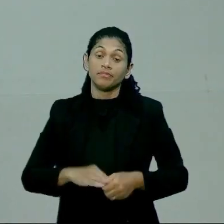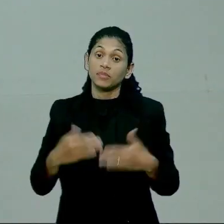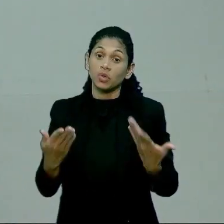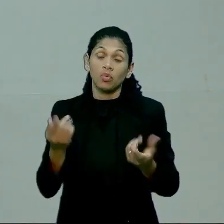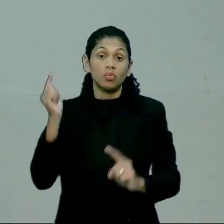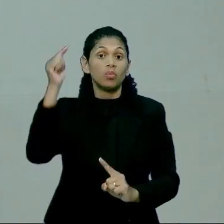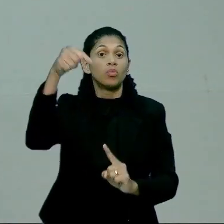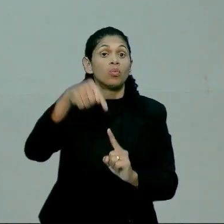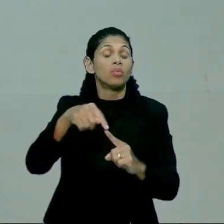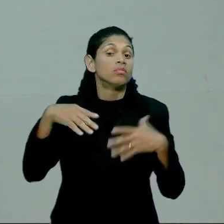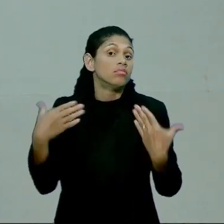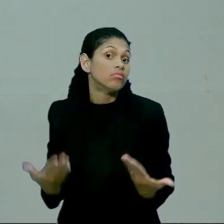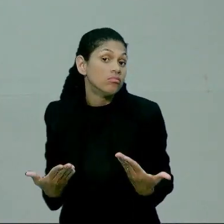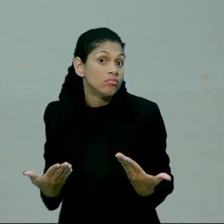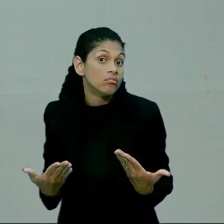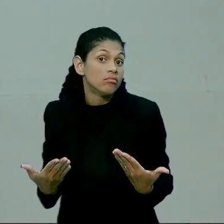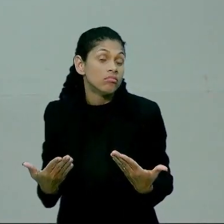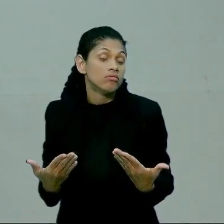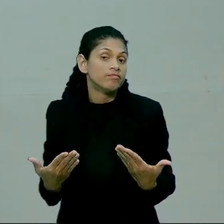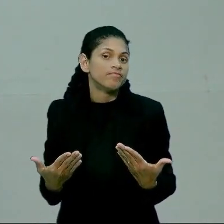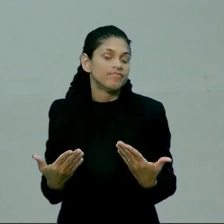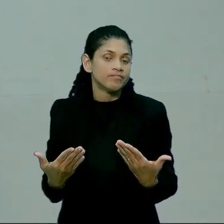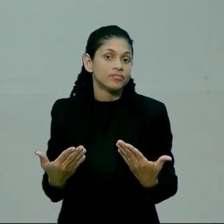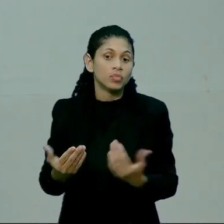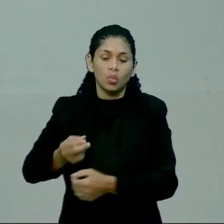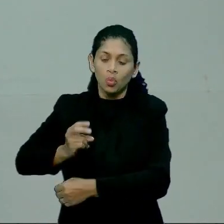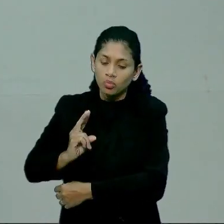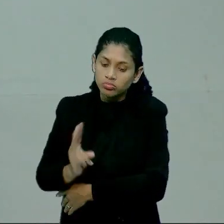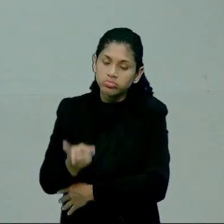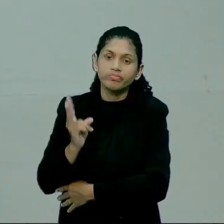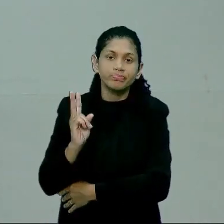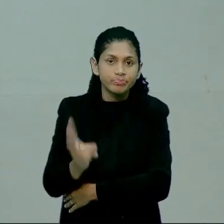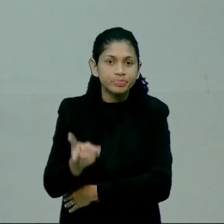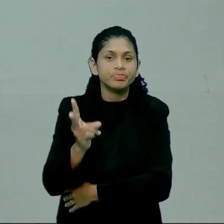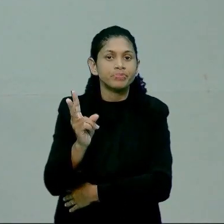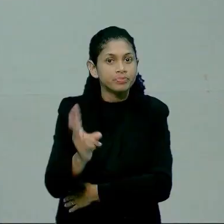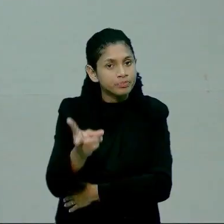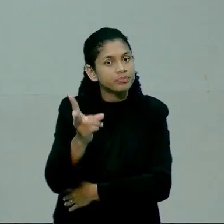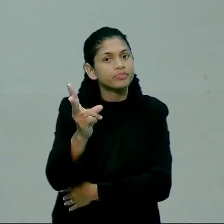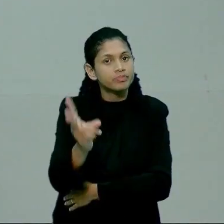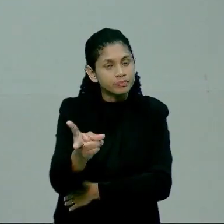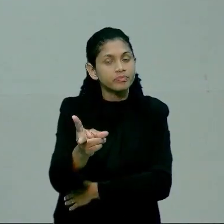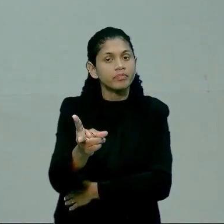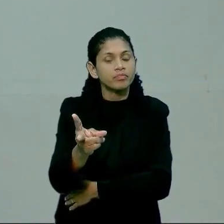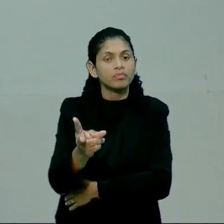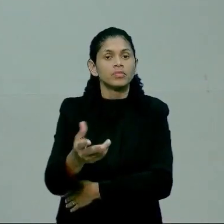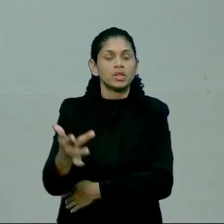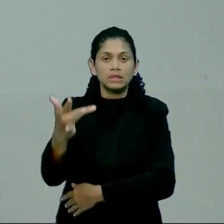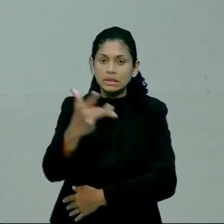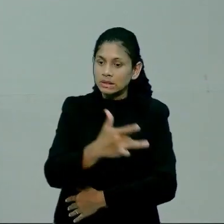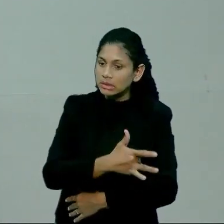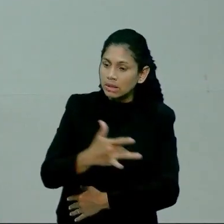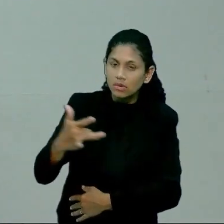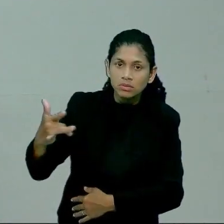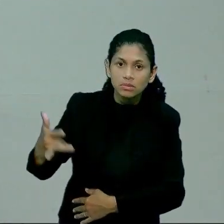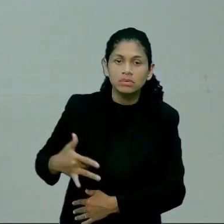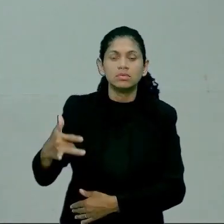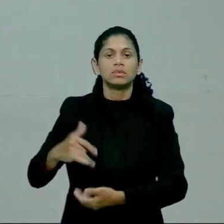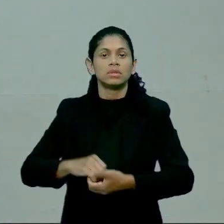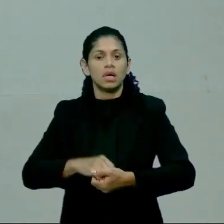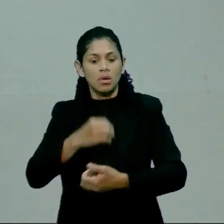é o objetivo? Qual é o direcionamento? Manter um hábito saudável, natural, espontâneo. Essa parte um pouco